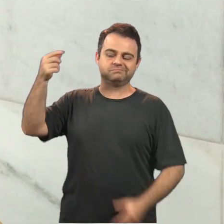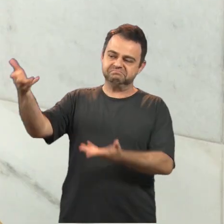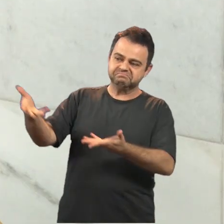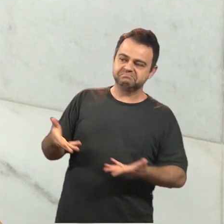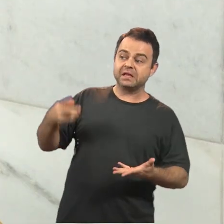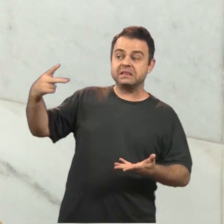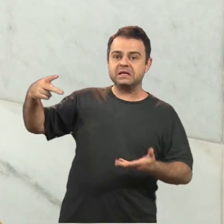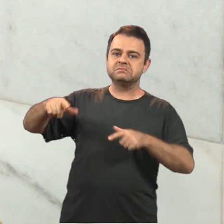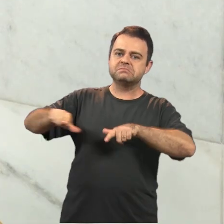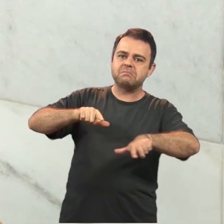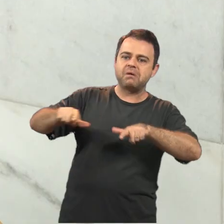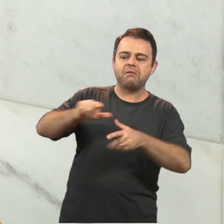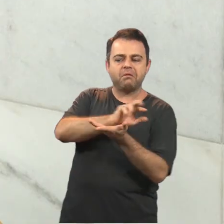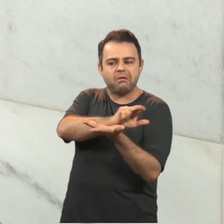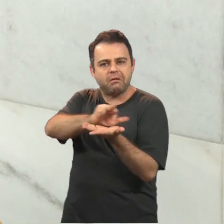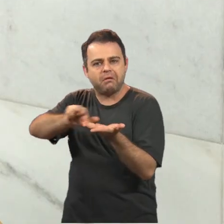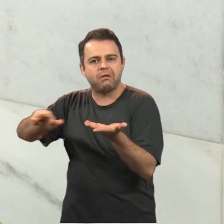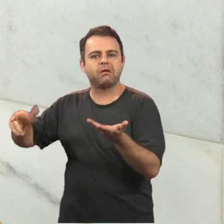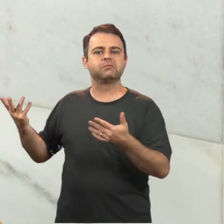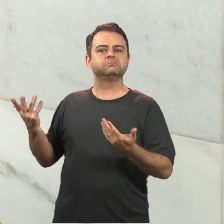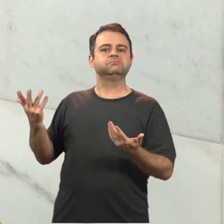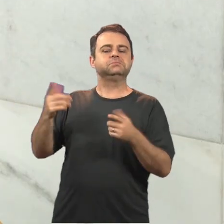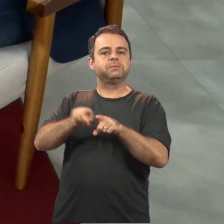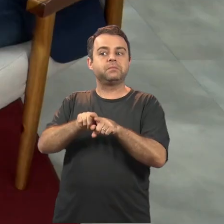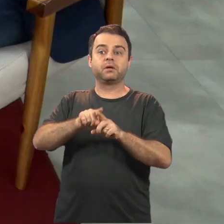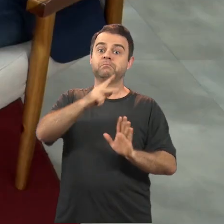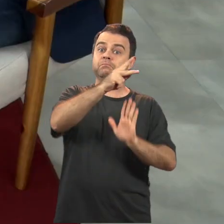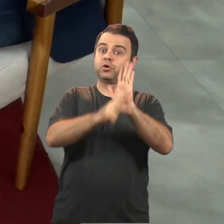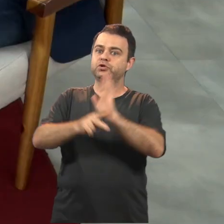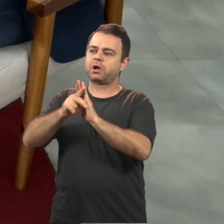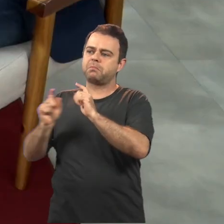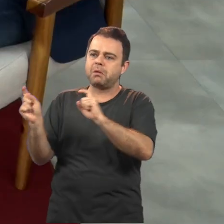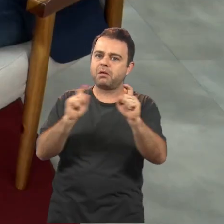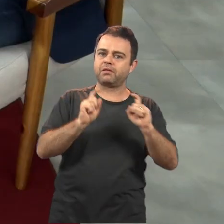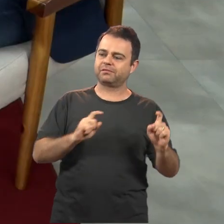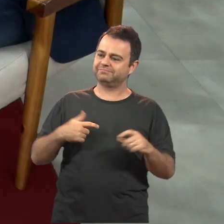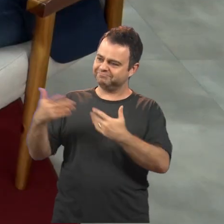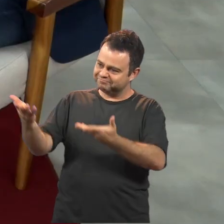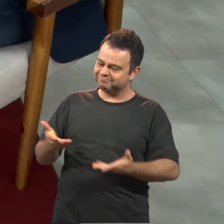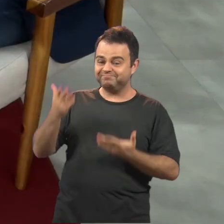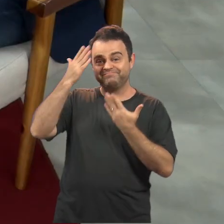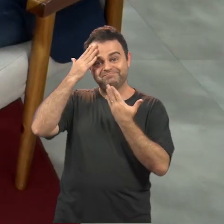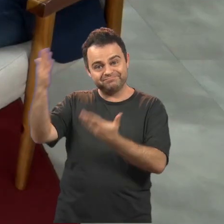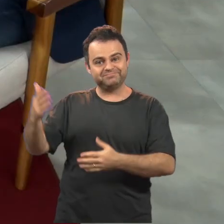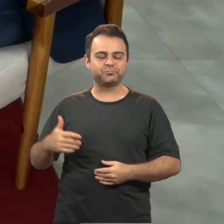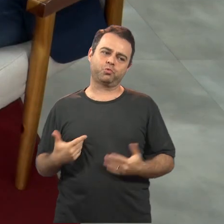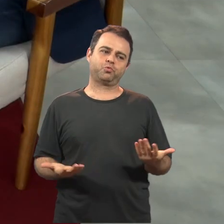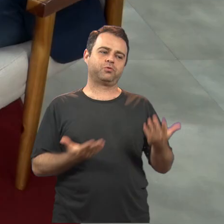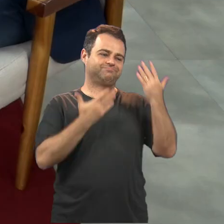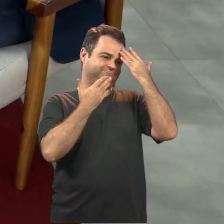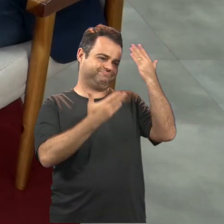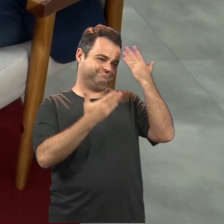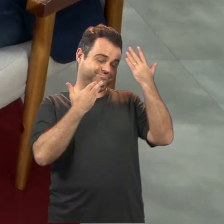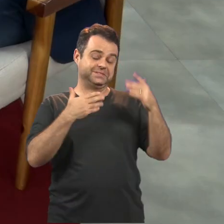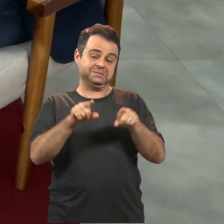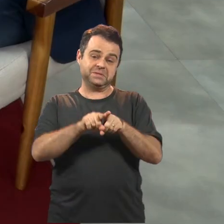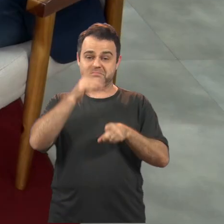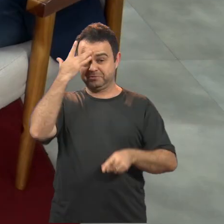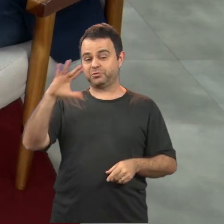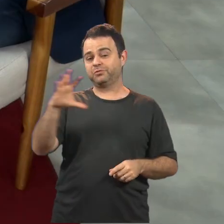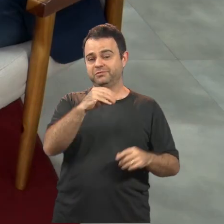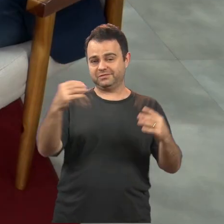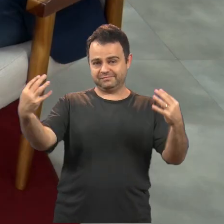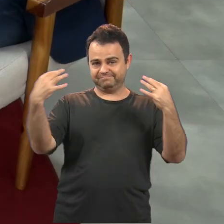sobre os trabalhos no seu gabinete, também projetos em andamento. Muito obrigada pela sua presença, vereador. Obrigado, eu que agradeço e a todos que acompanham a